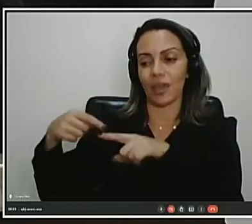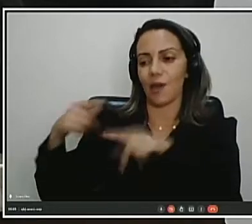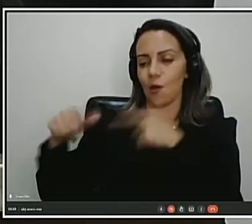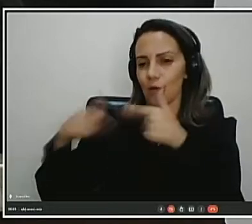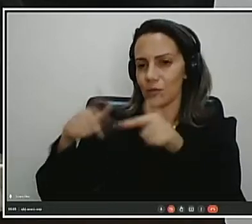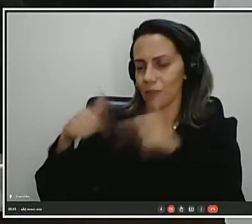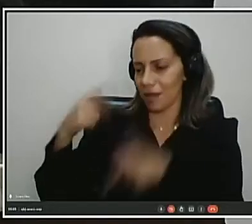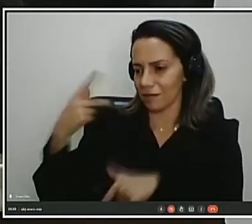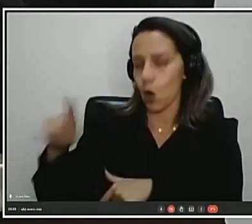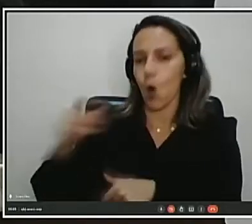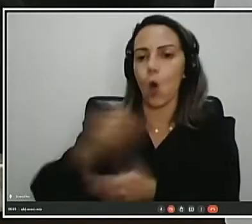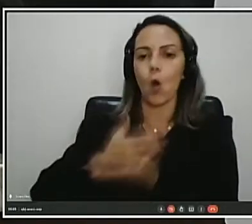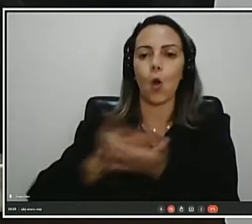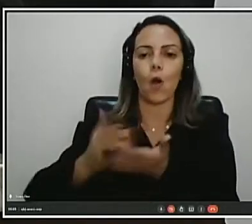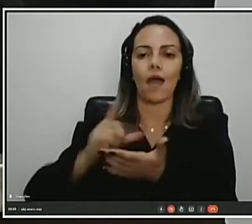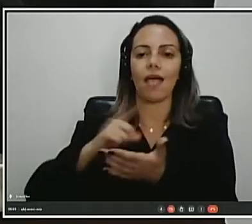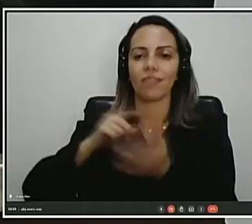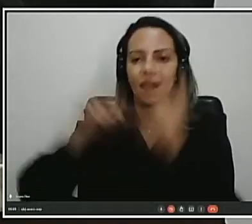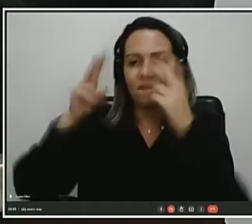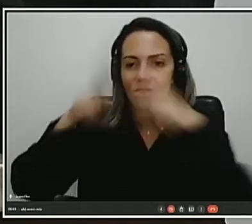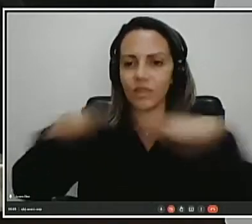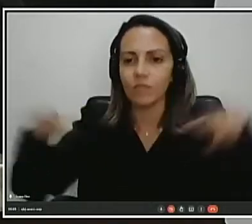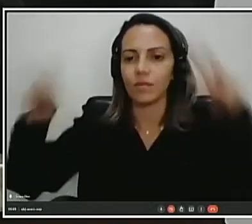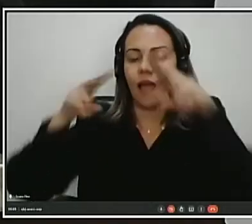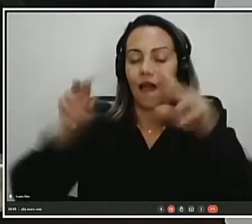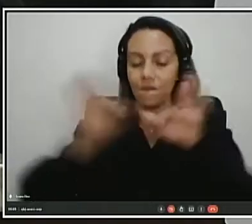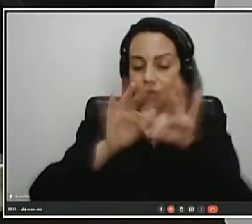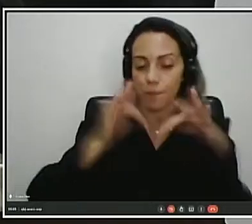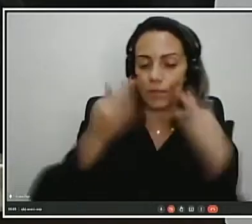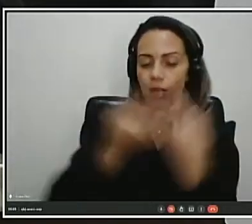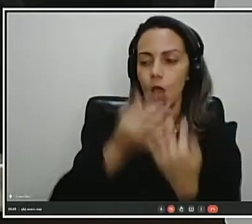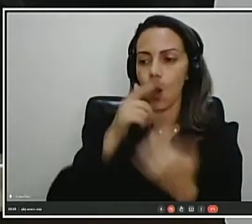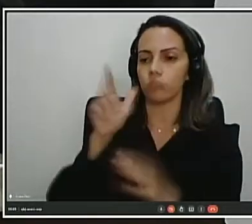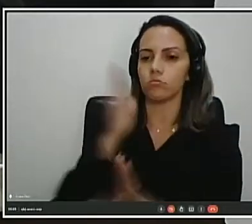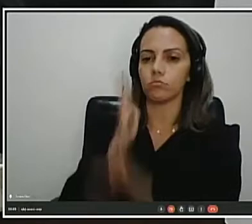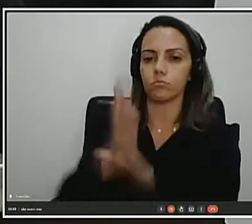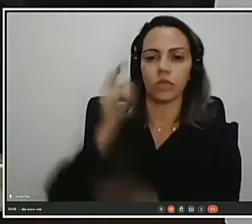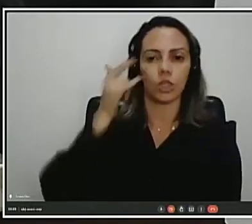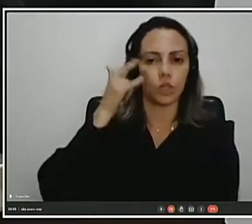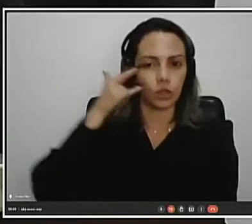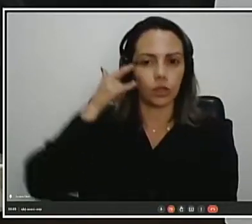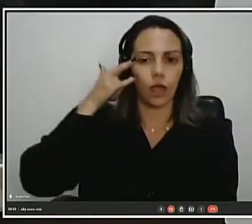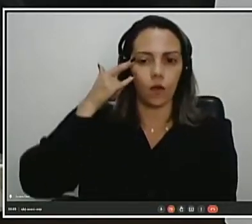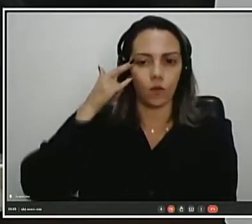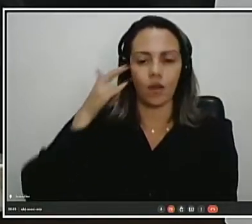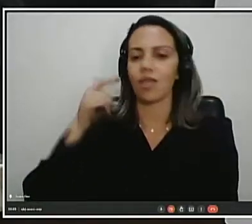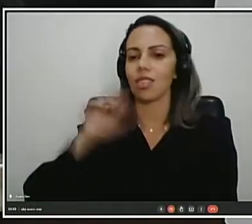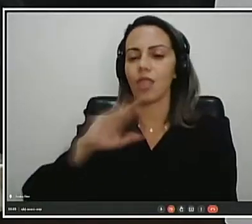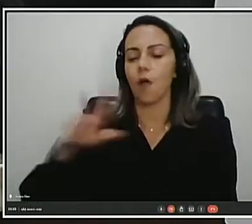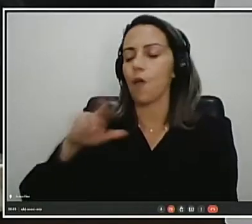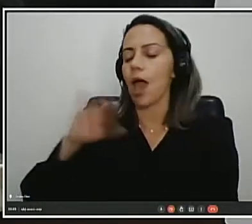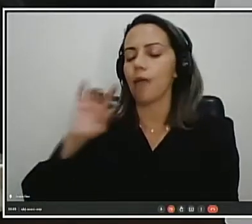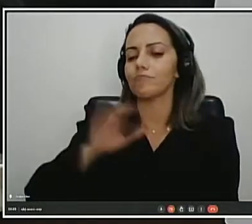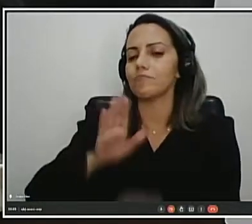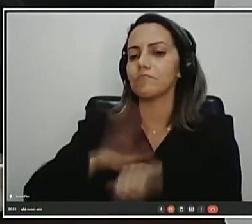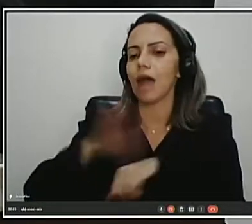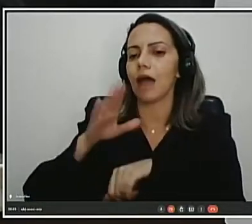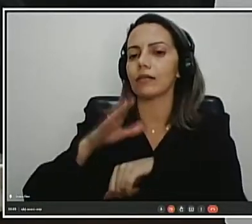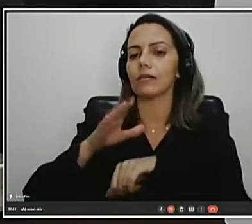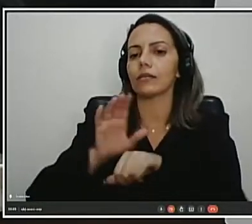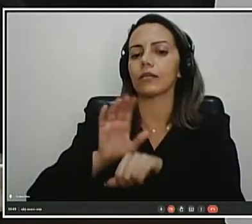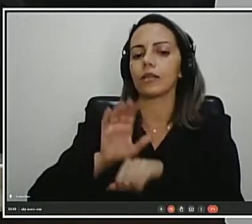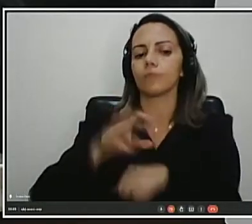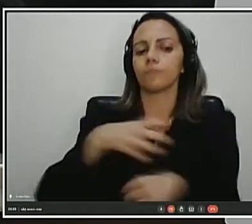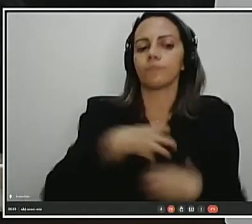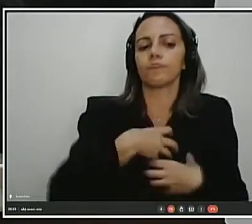que as famílias que recebem o diagnóstico dos filhos com síndrome de Down já não caminham mais sozinhas aqui em União da Vitória.